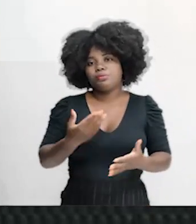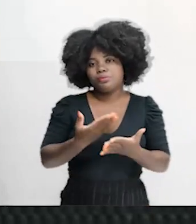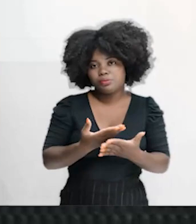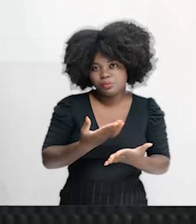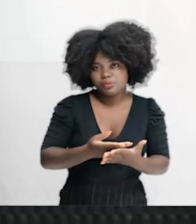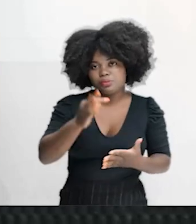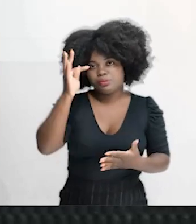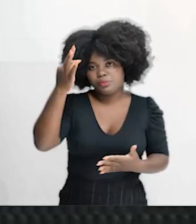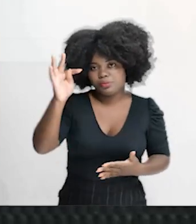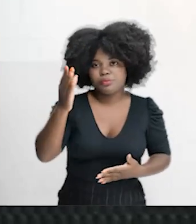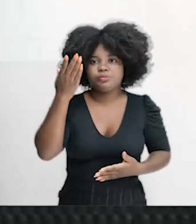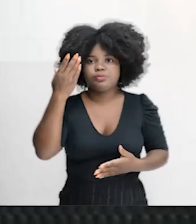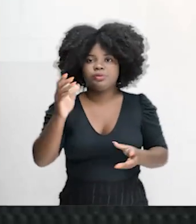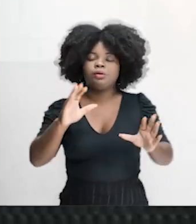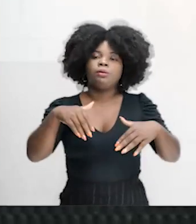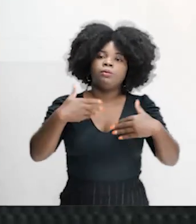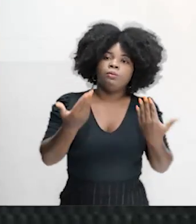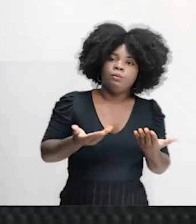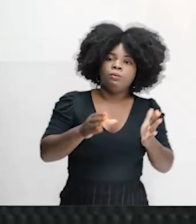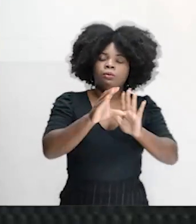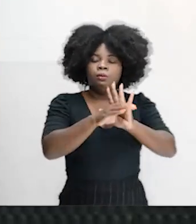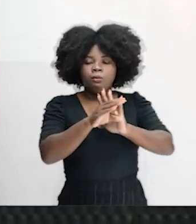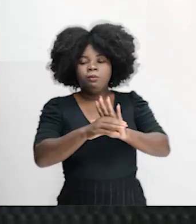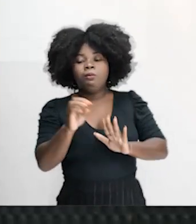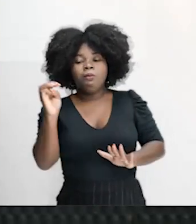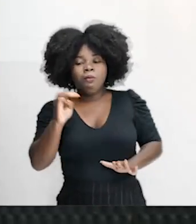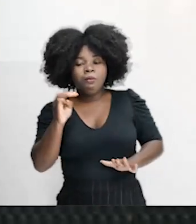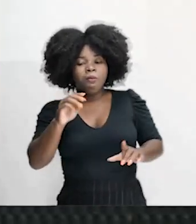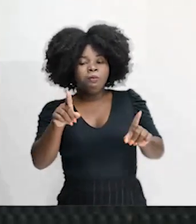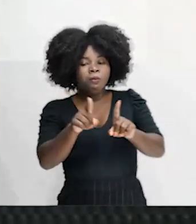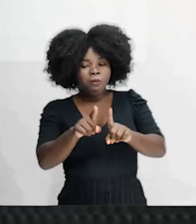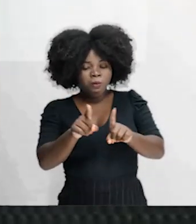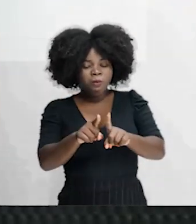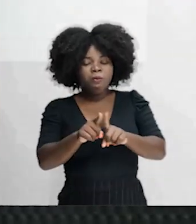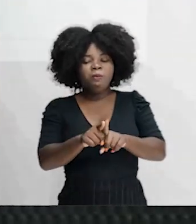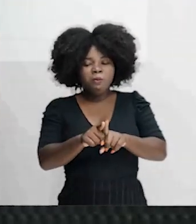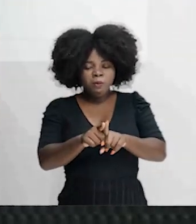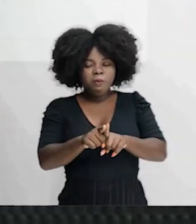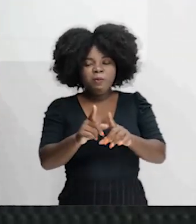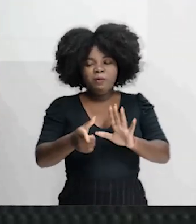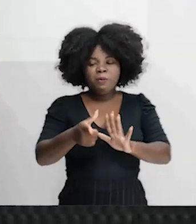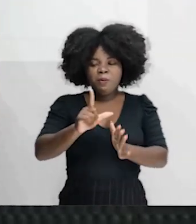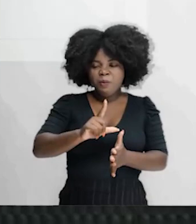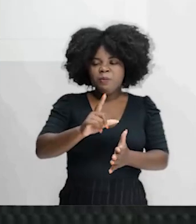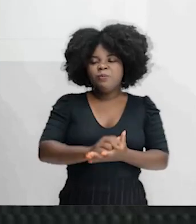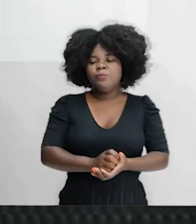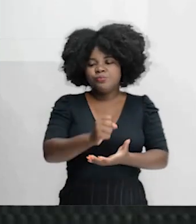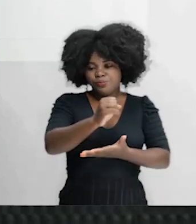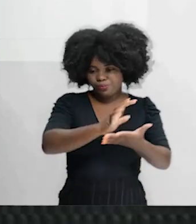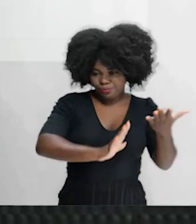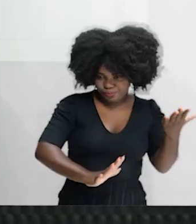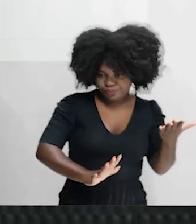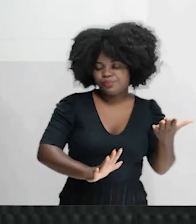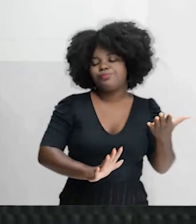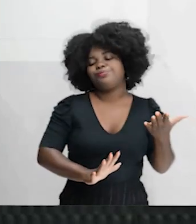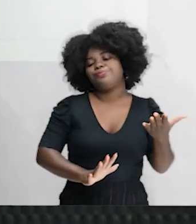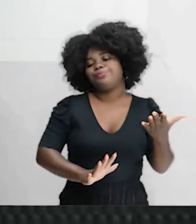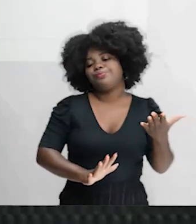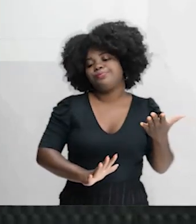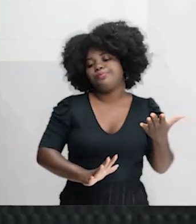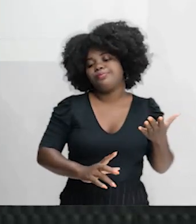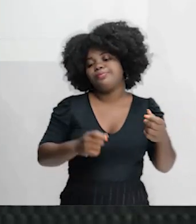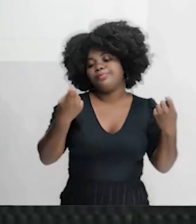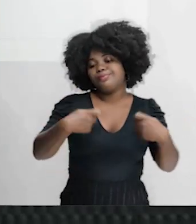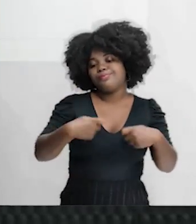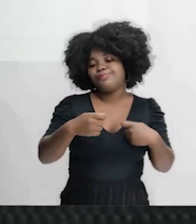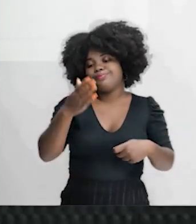a gente entender o conceito. Em matemática, a gente, antes de fazer os exercícios, né, de partir para fazer as contas, a gente